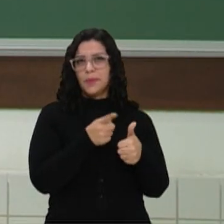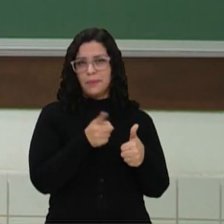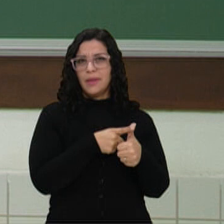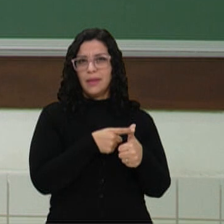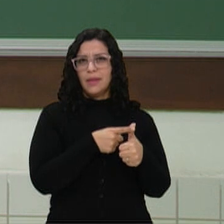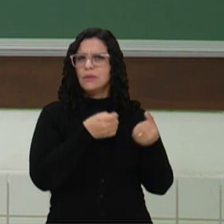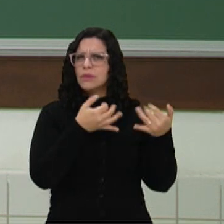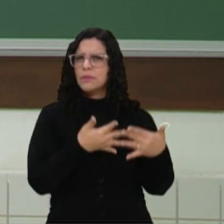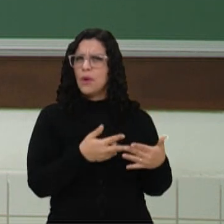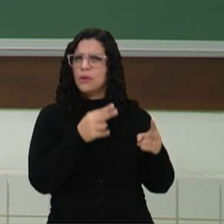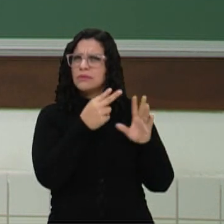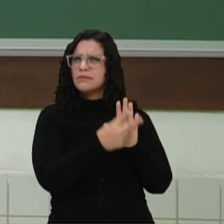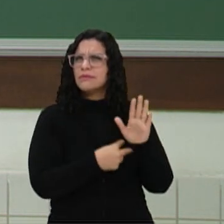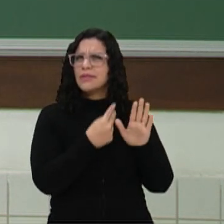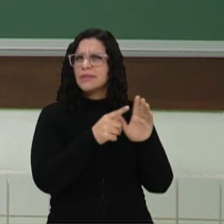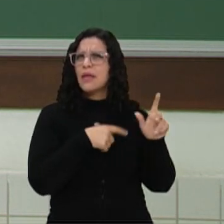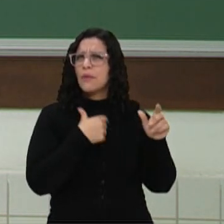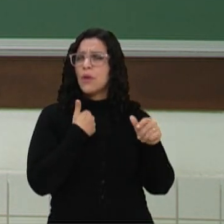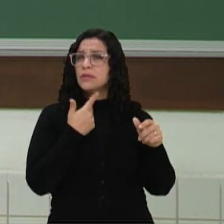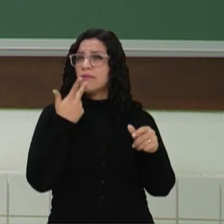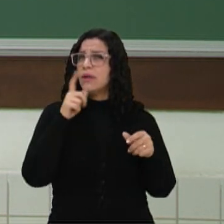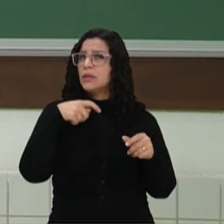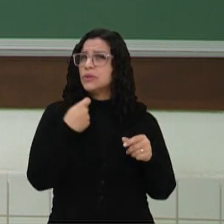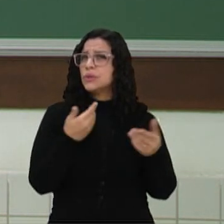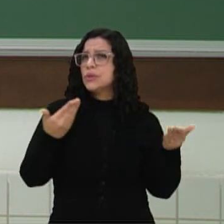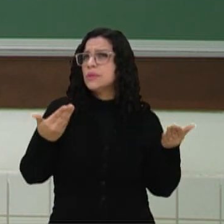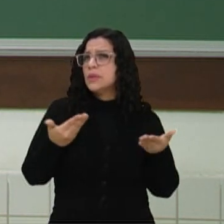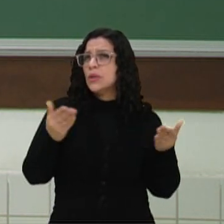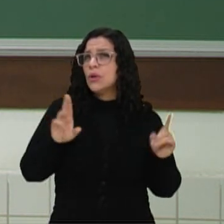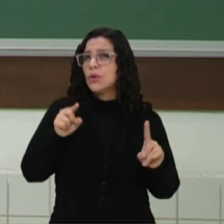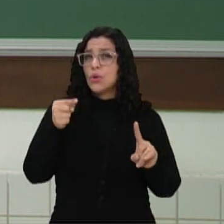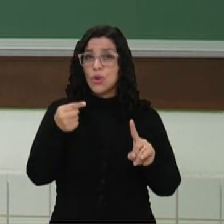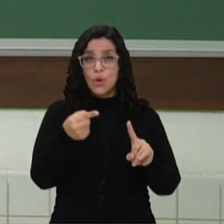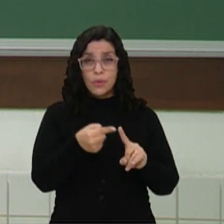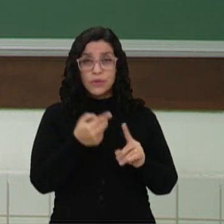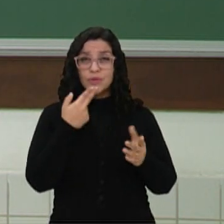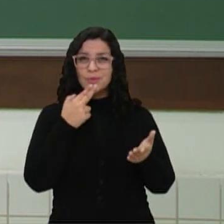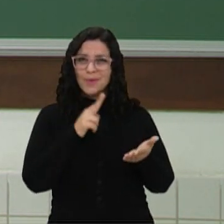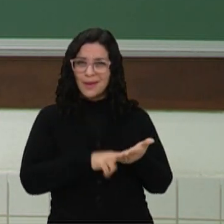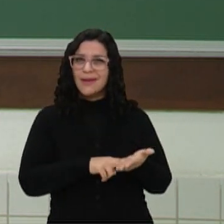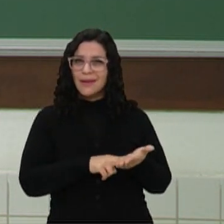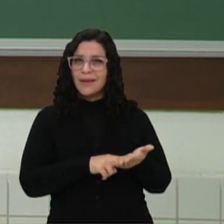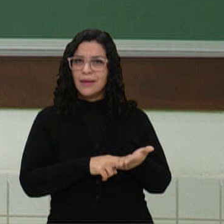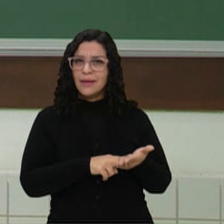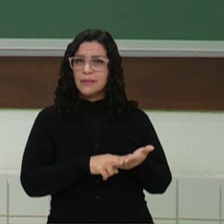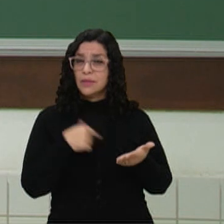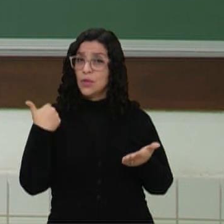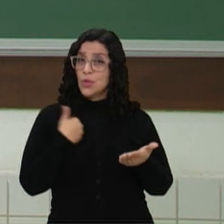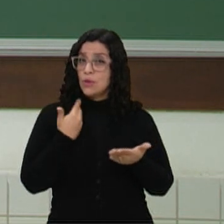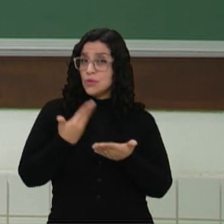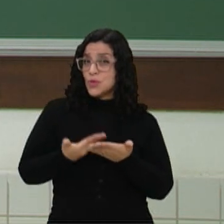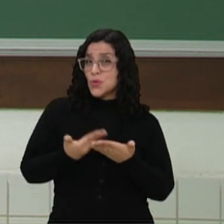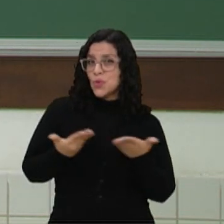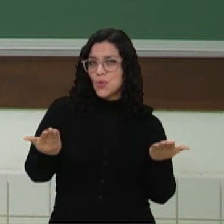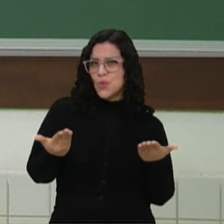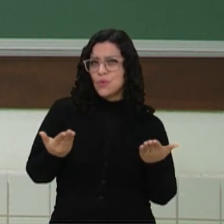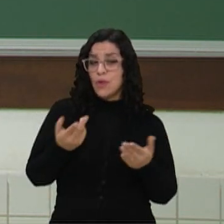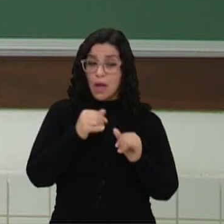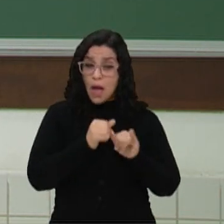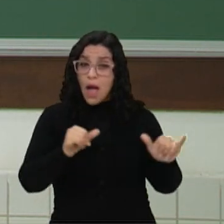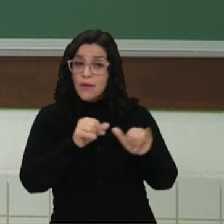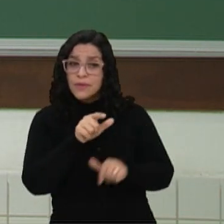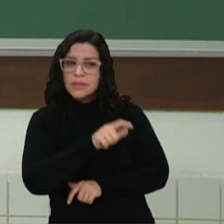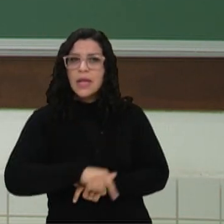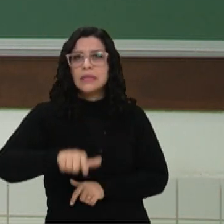A primeira imagem, a primeira citação tem muito a ver com o objetivo de uma carta aberta, que é o nosso objeto de estudo. Diga ao mundo o